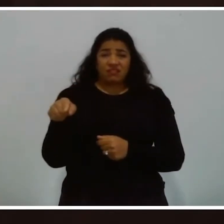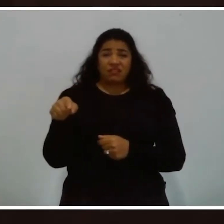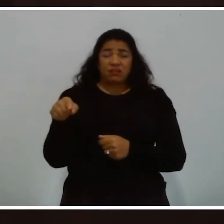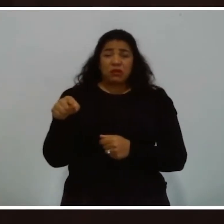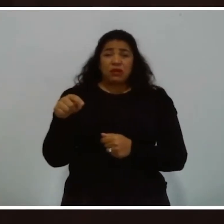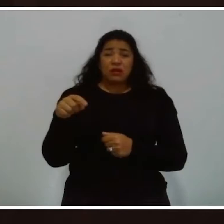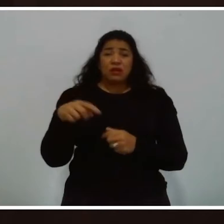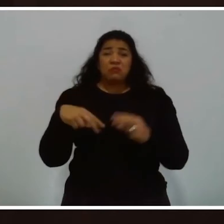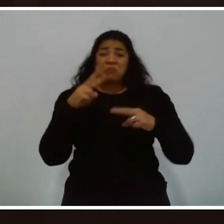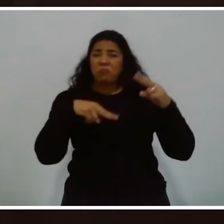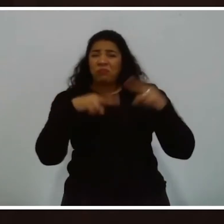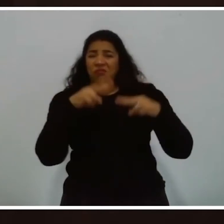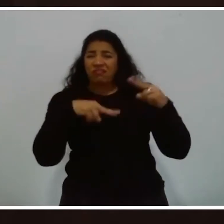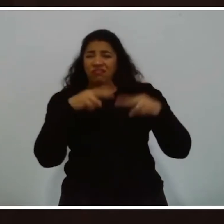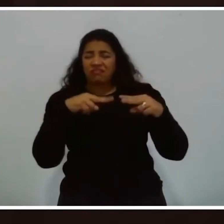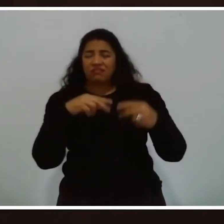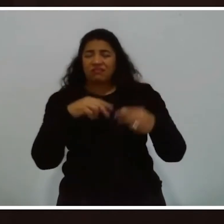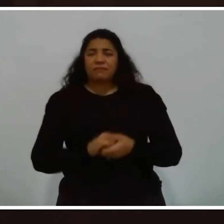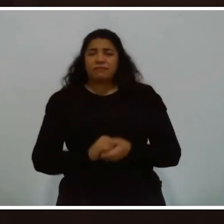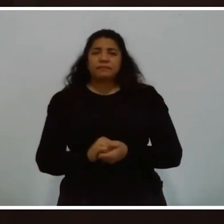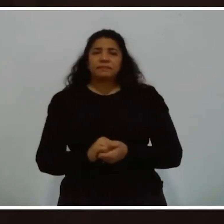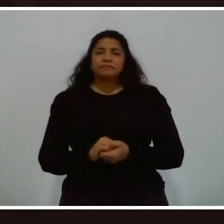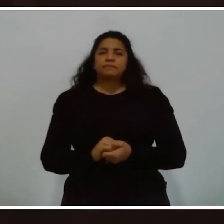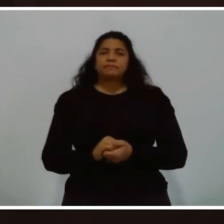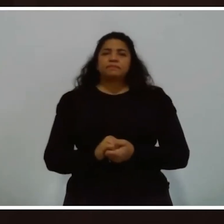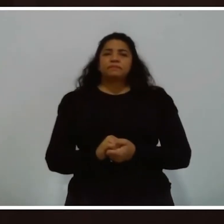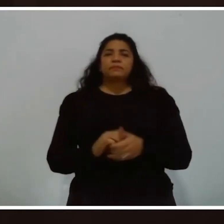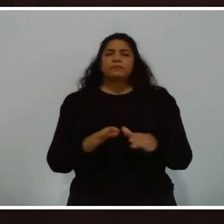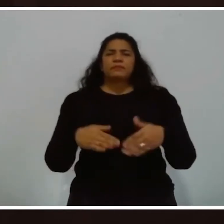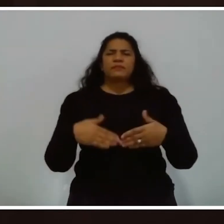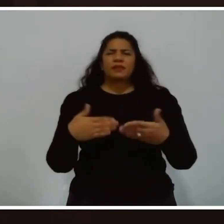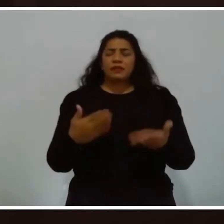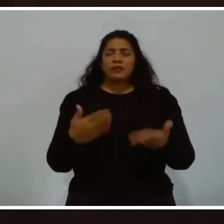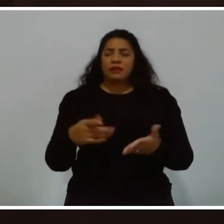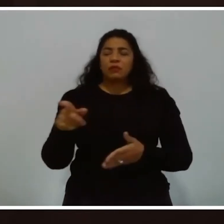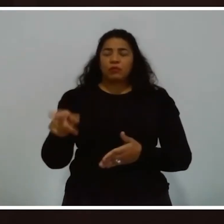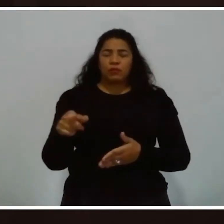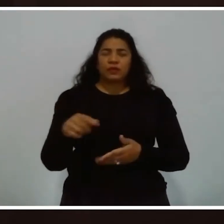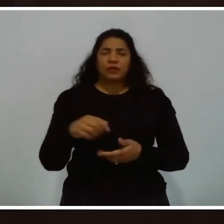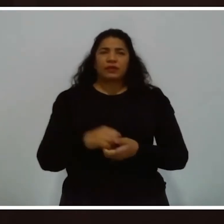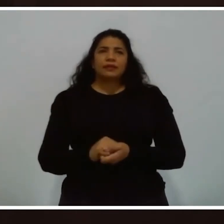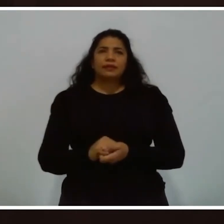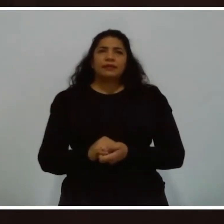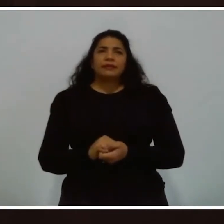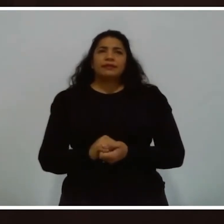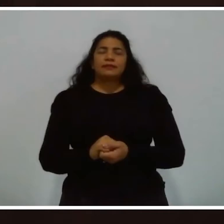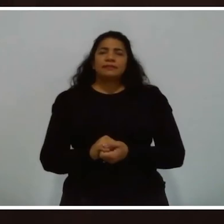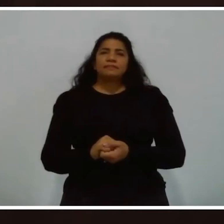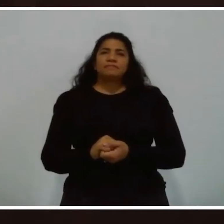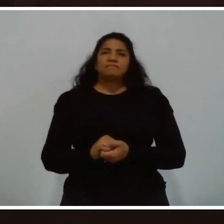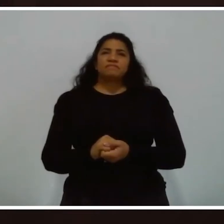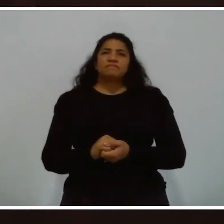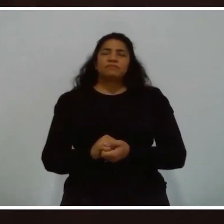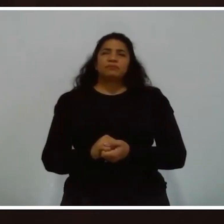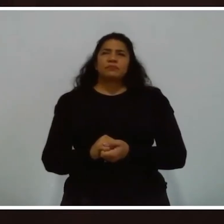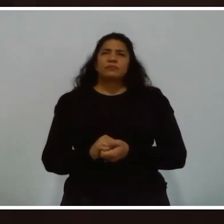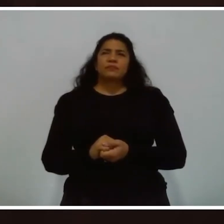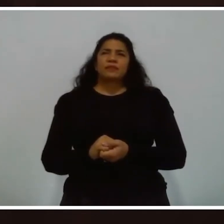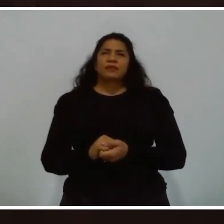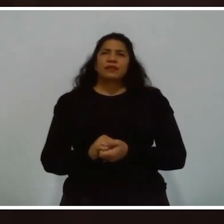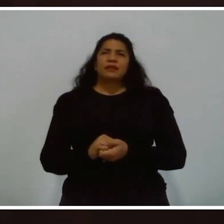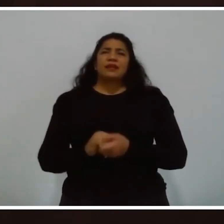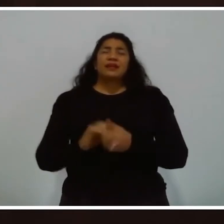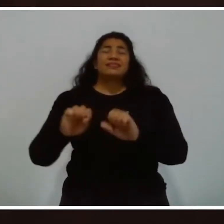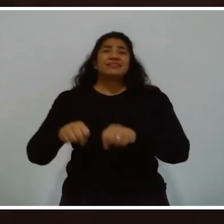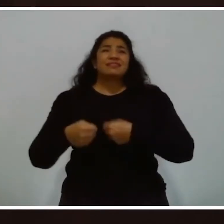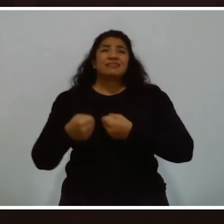ramo de gnosticismo que, ao defender unitarismo, que é um só Deus, destrói a pessoa de Cristo e as